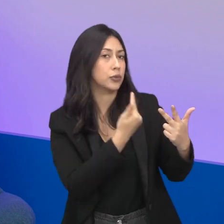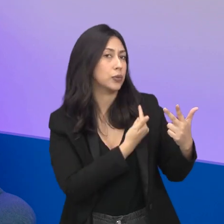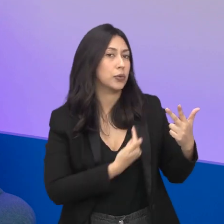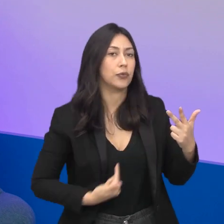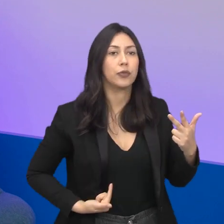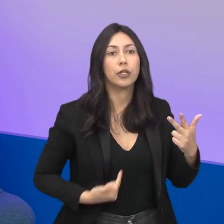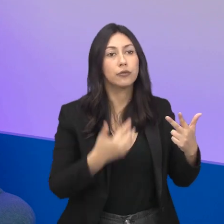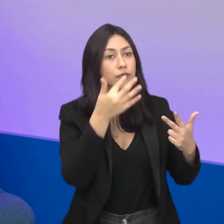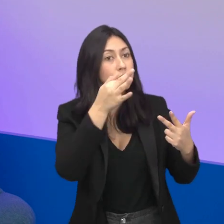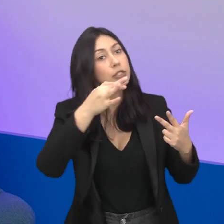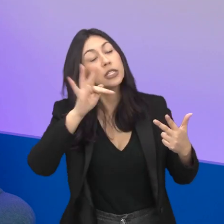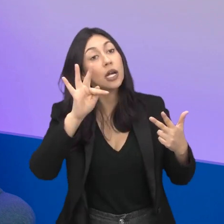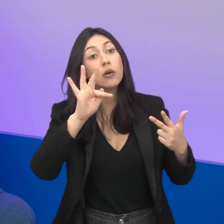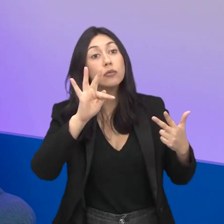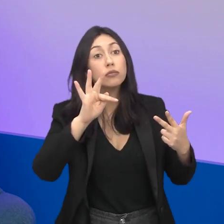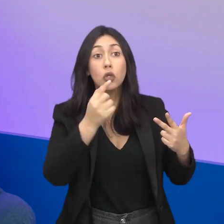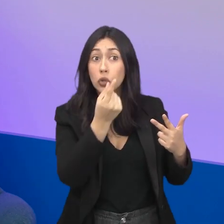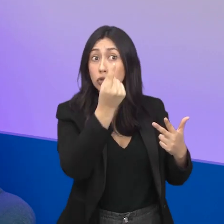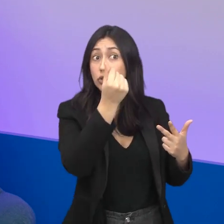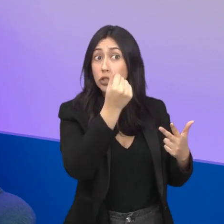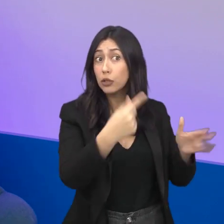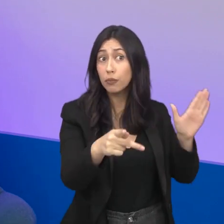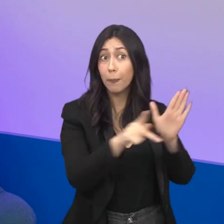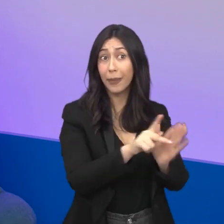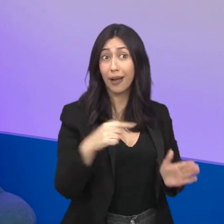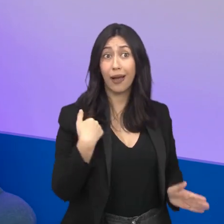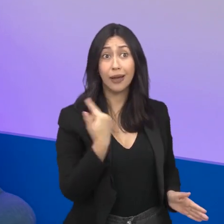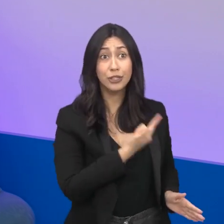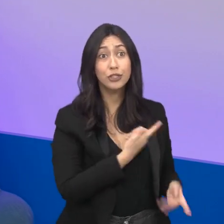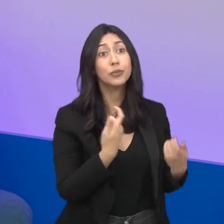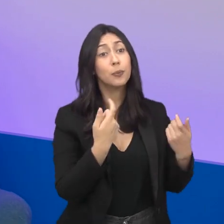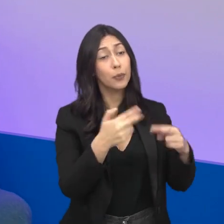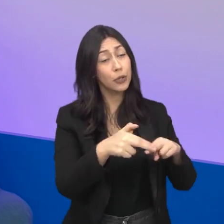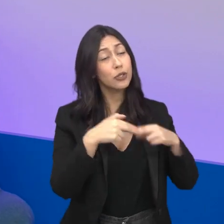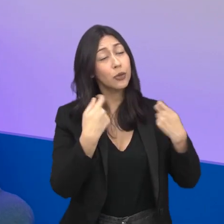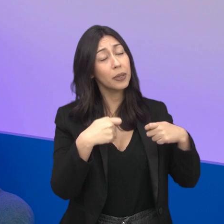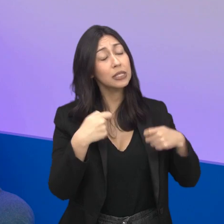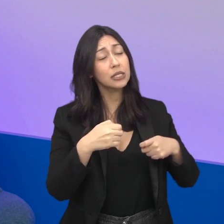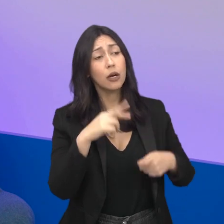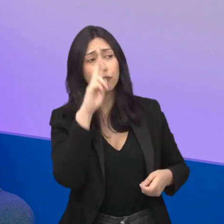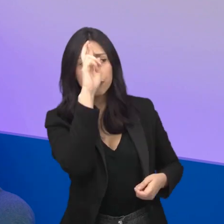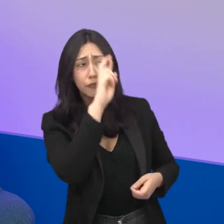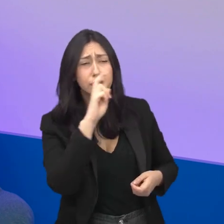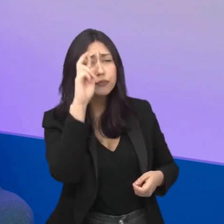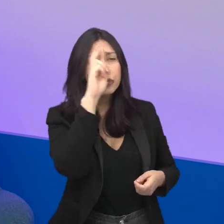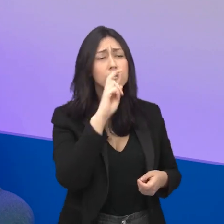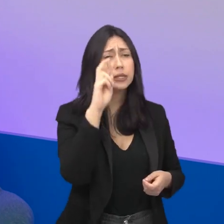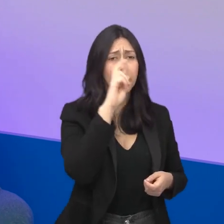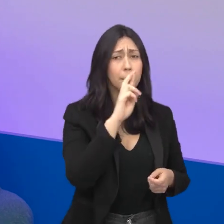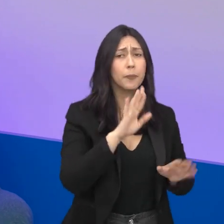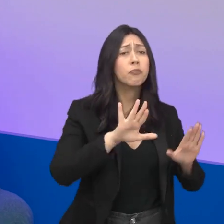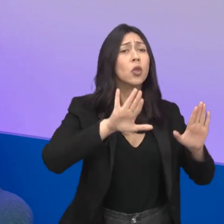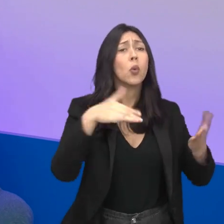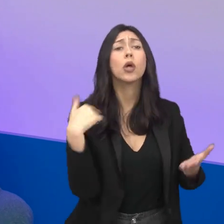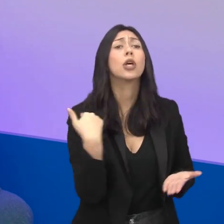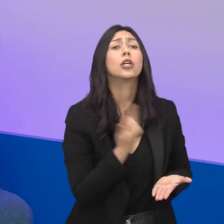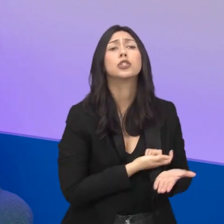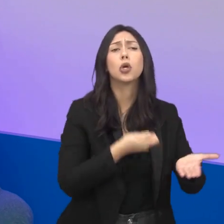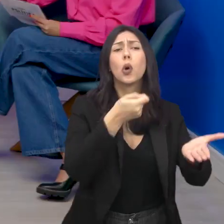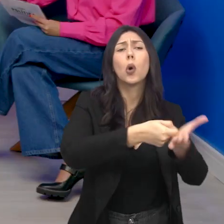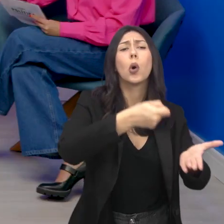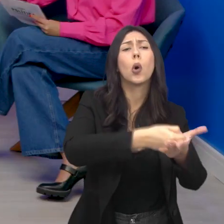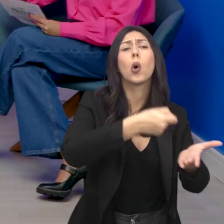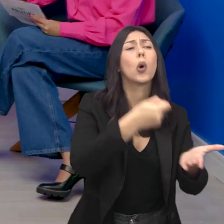prestar serviços para a população, é nosso e a gente tem que fiscalizar a aplicação dele. Então, quando a gente fala e luta